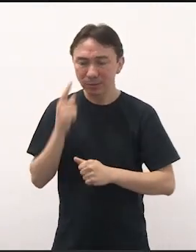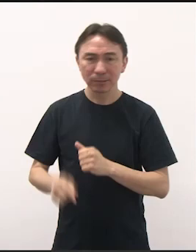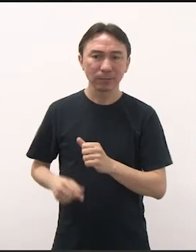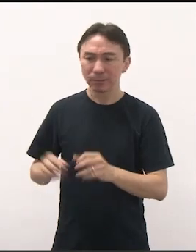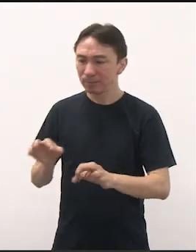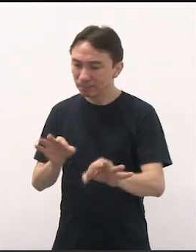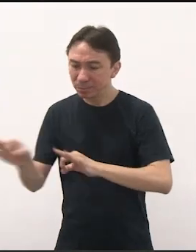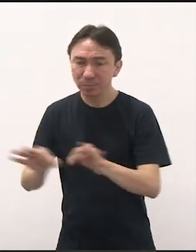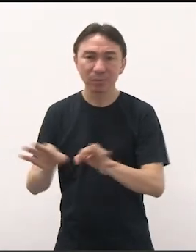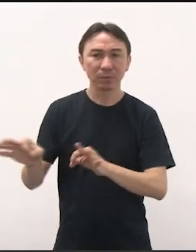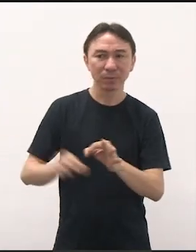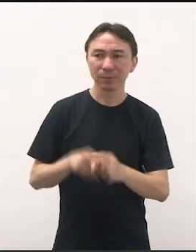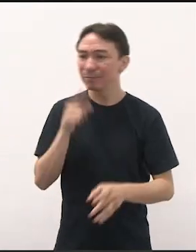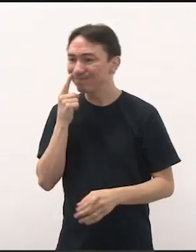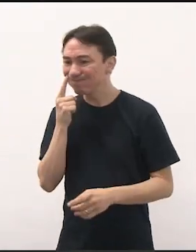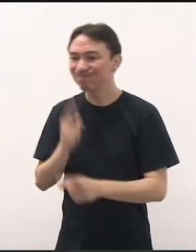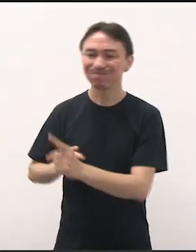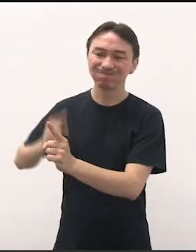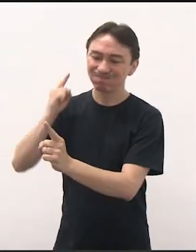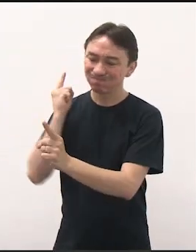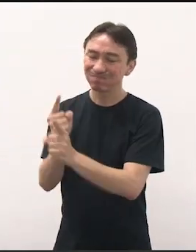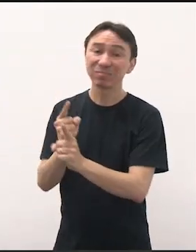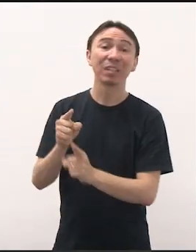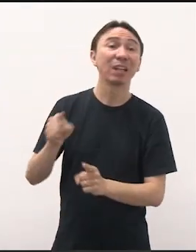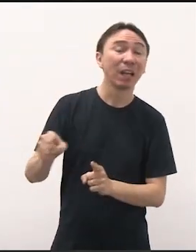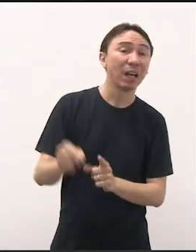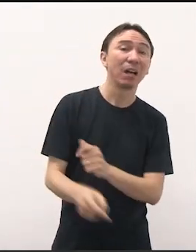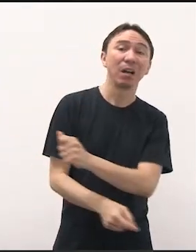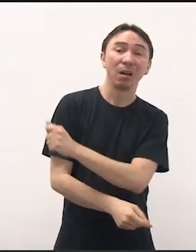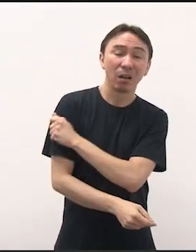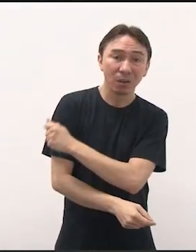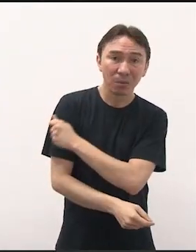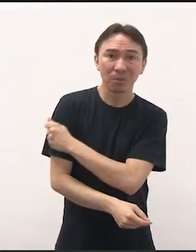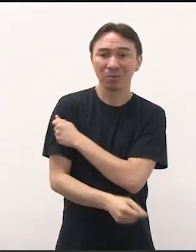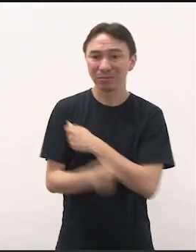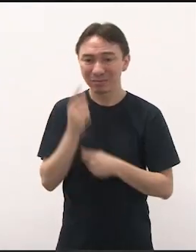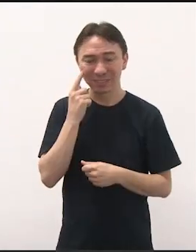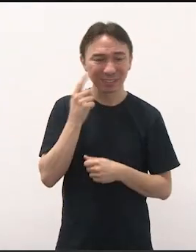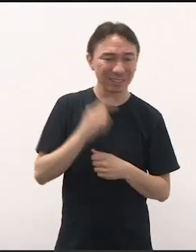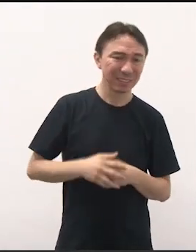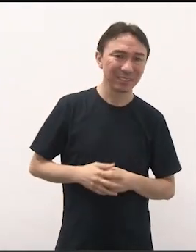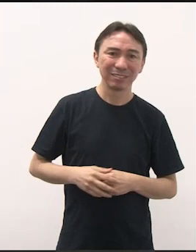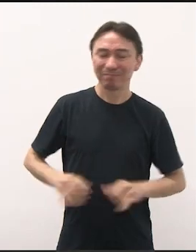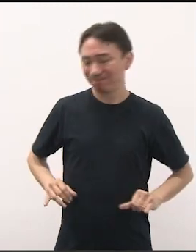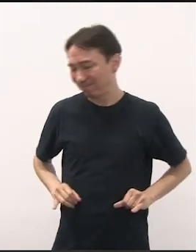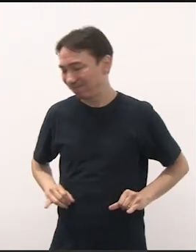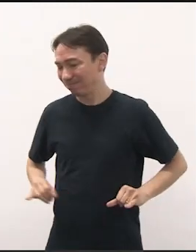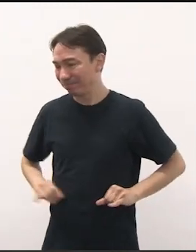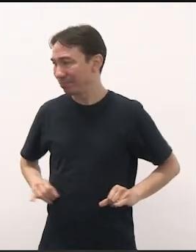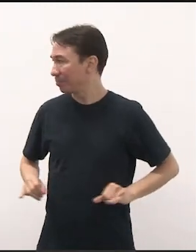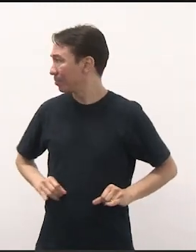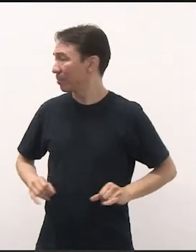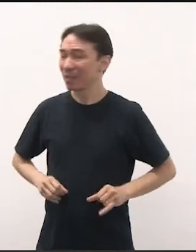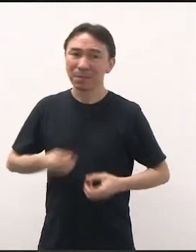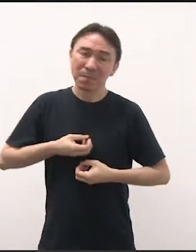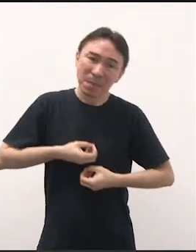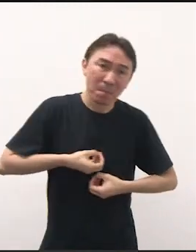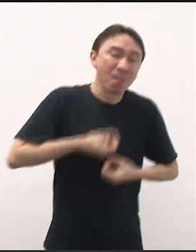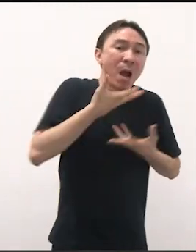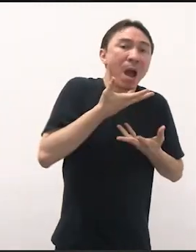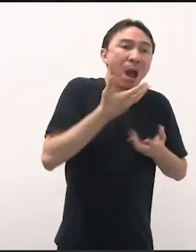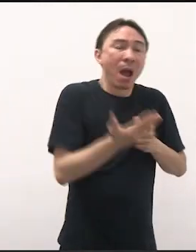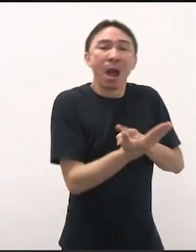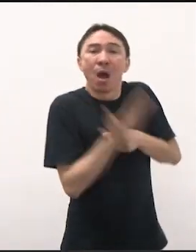né, algum estudante que tem uma dificuldade de falar, que tem um sofrimento, mas que não consiga pedir ajuda. Não